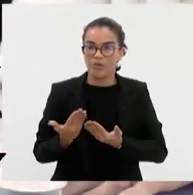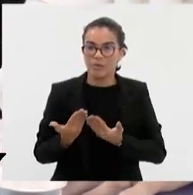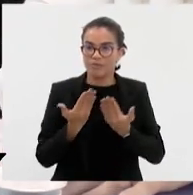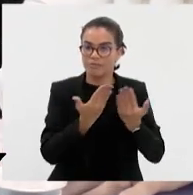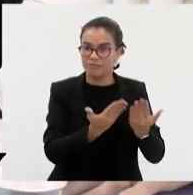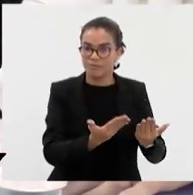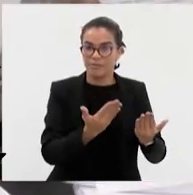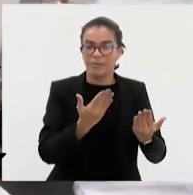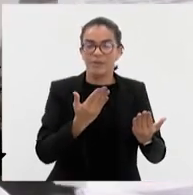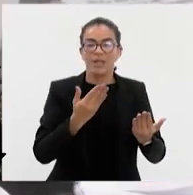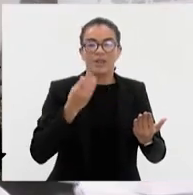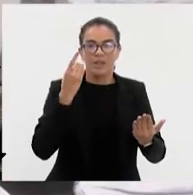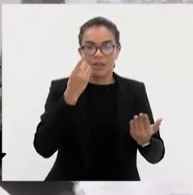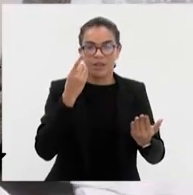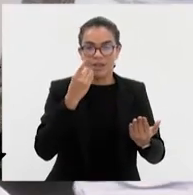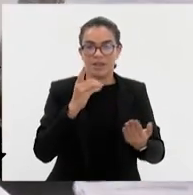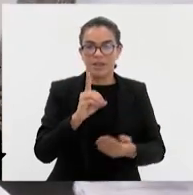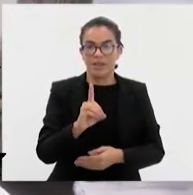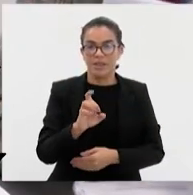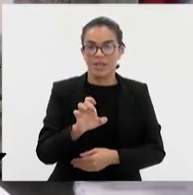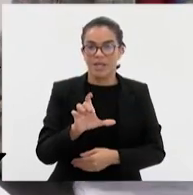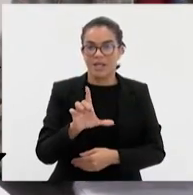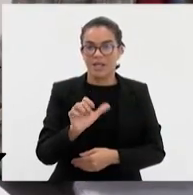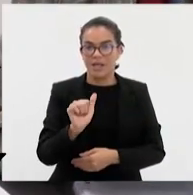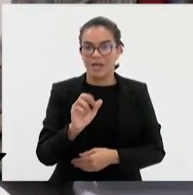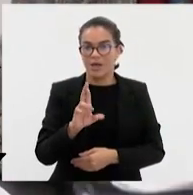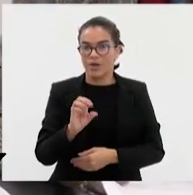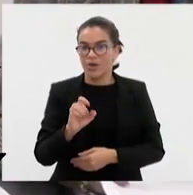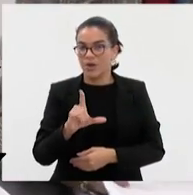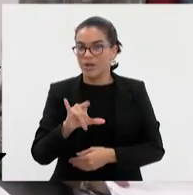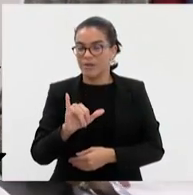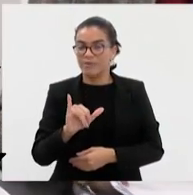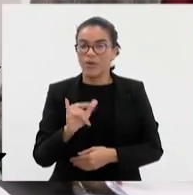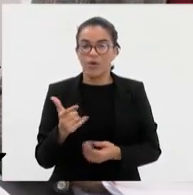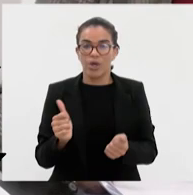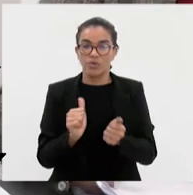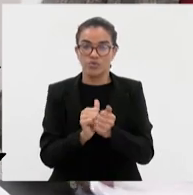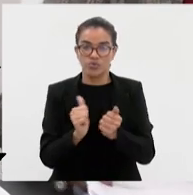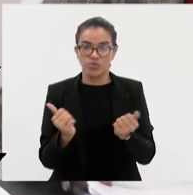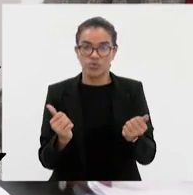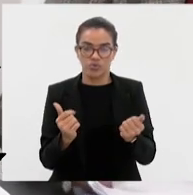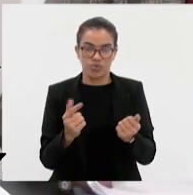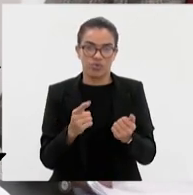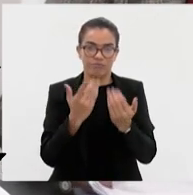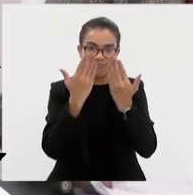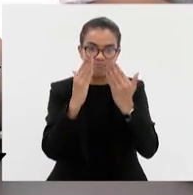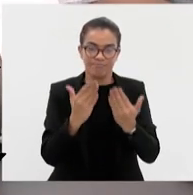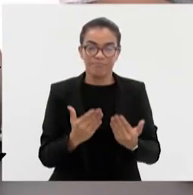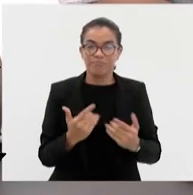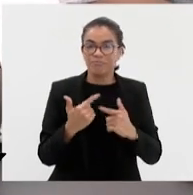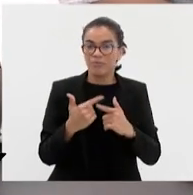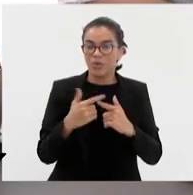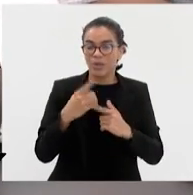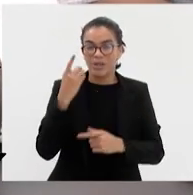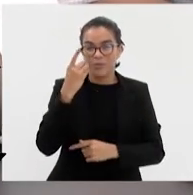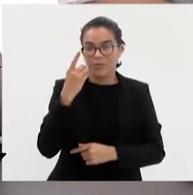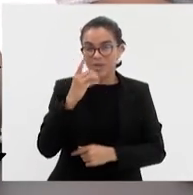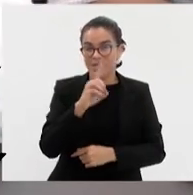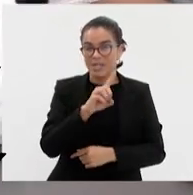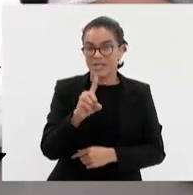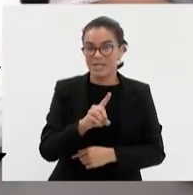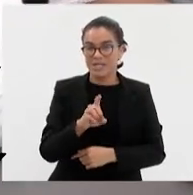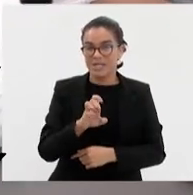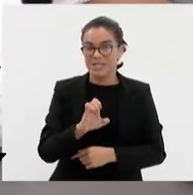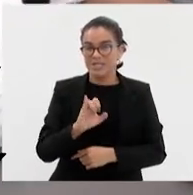deputado Guilherme Dellaroli. Presidente, eu queria conjunta com o deputado Dellaroli, inclusive porque a deputada Zeidan é até